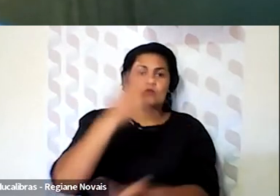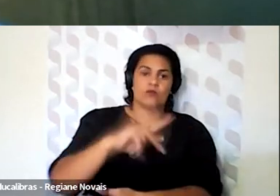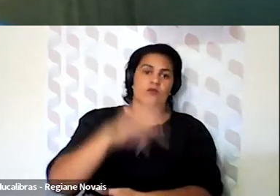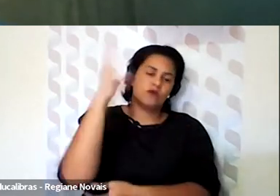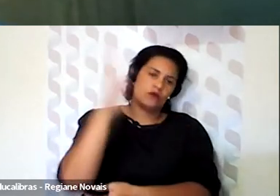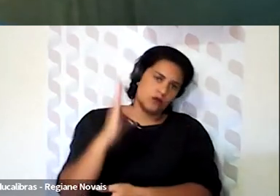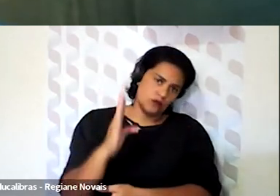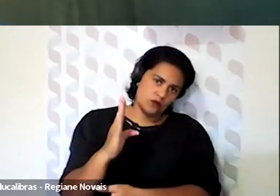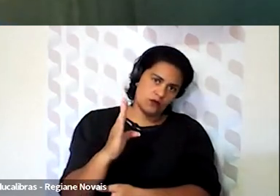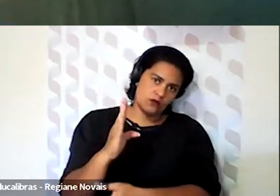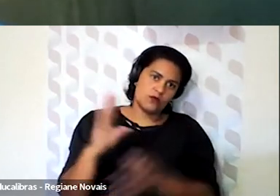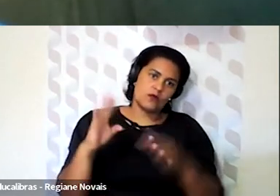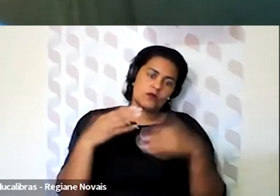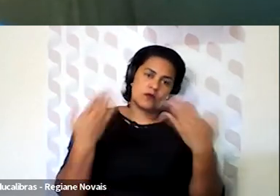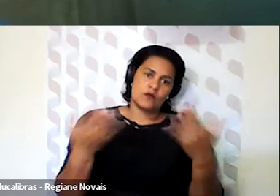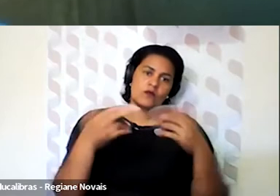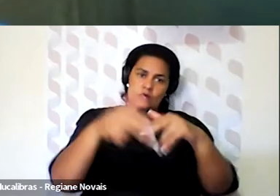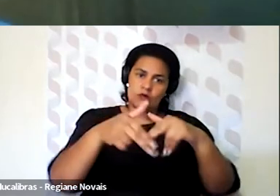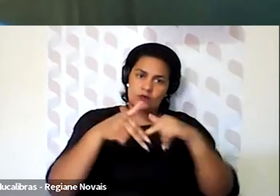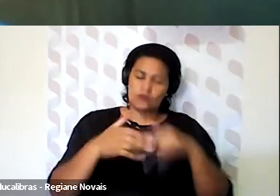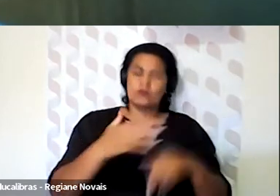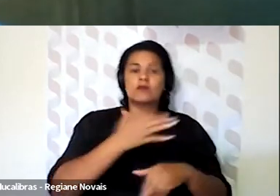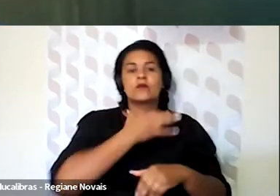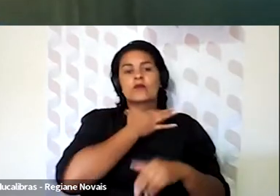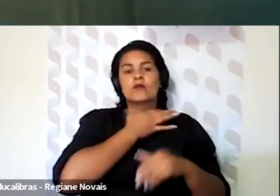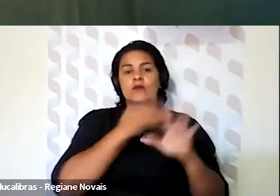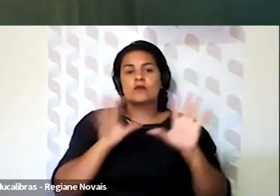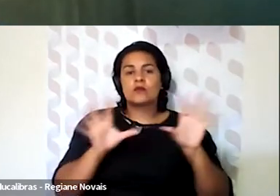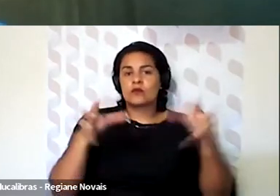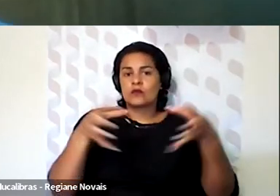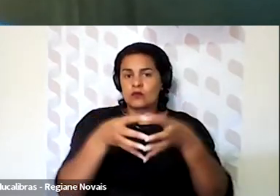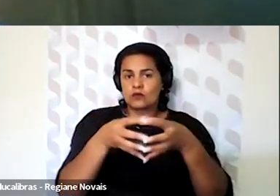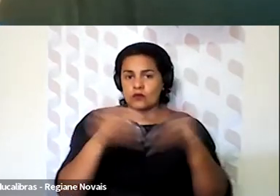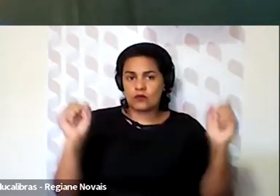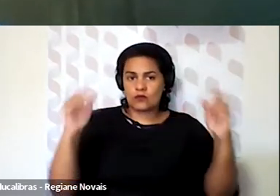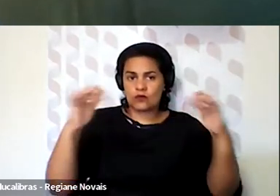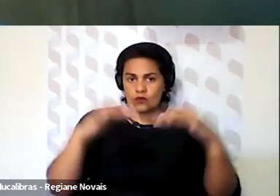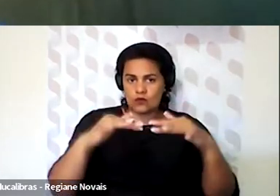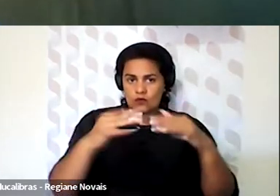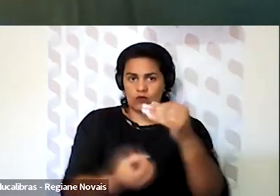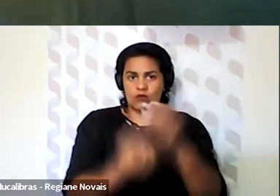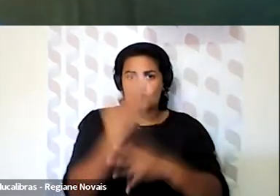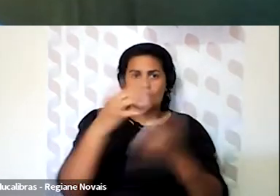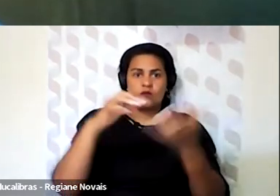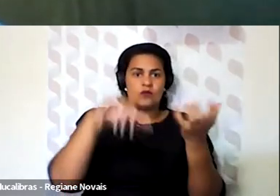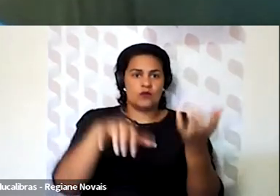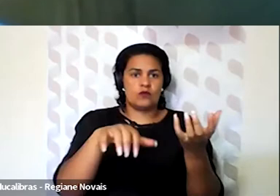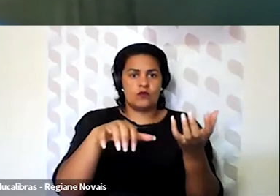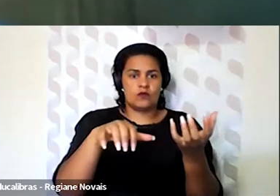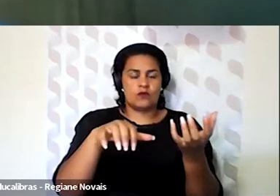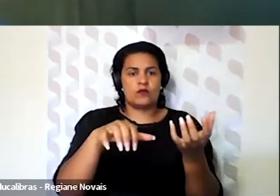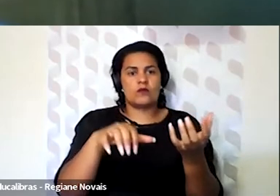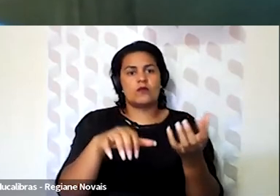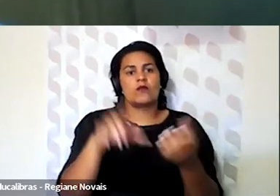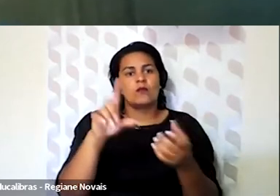conta disso, os evangélicos se reúnem e se organizam, e daí surge a bancada evangélica, que